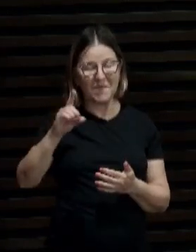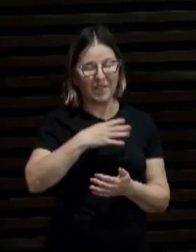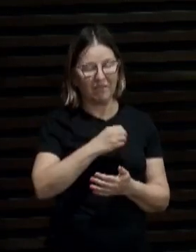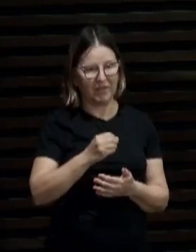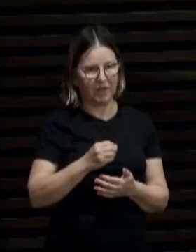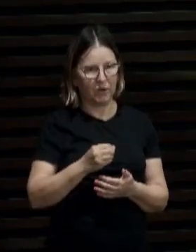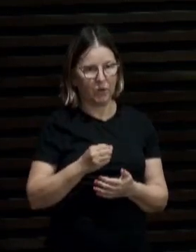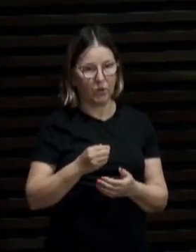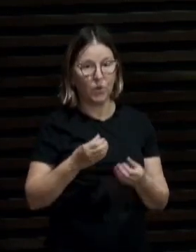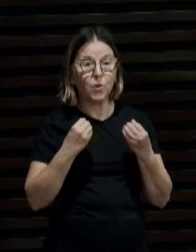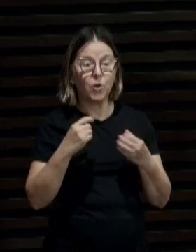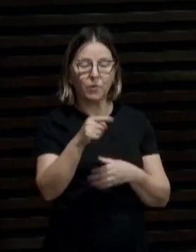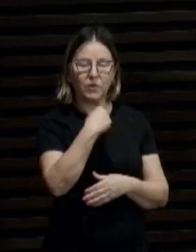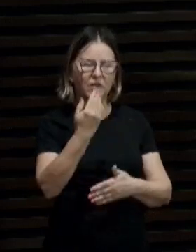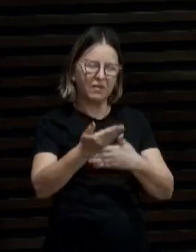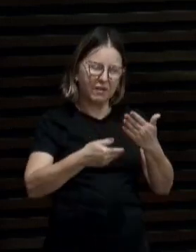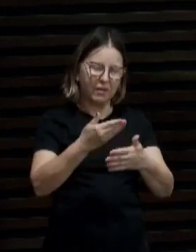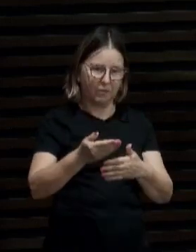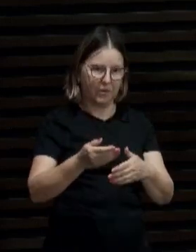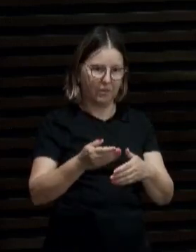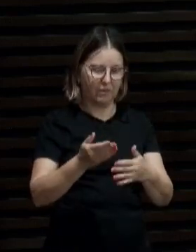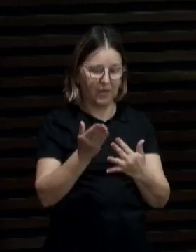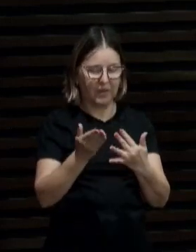irmãos? Amar o próximo como a ti mesmo.